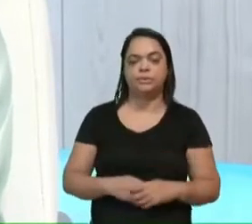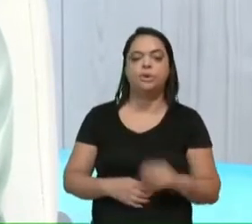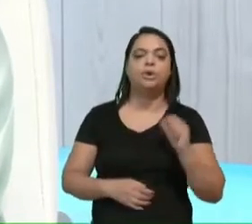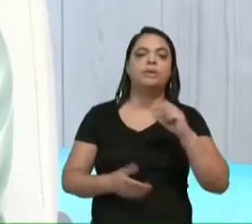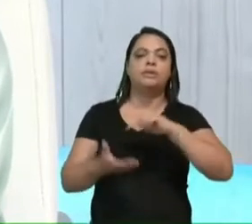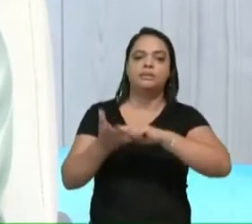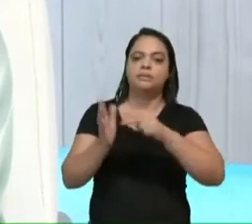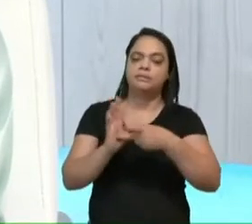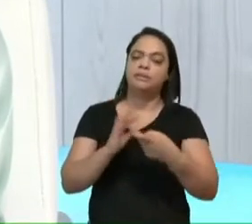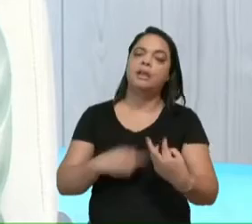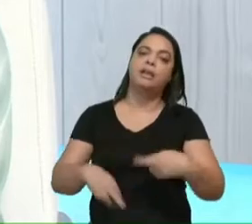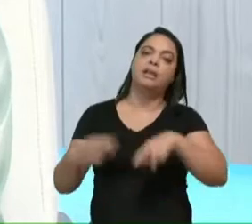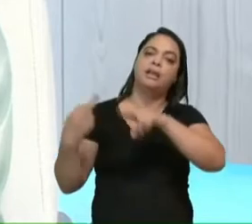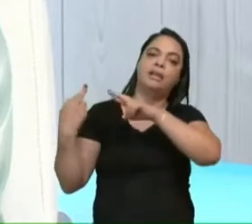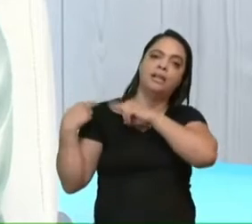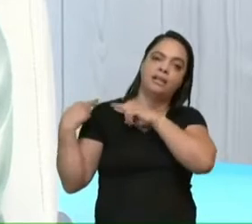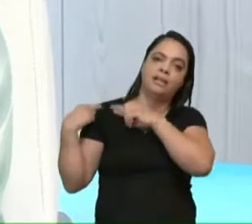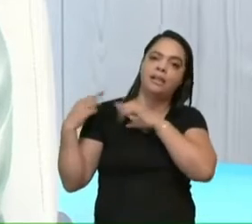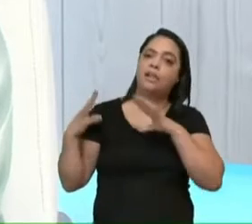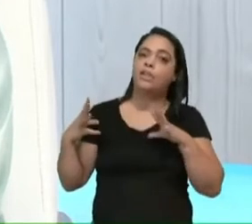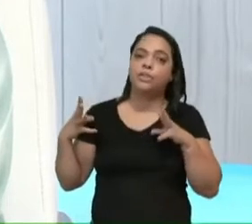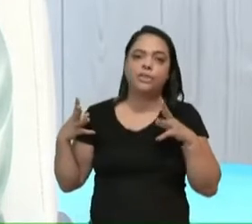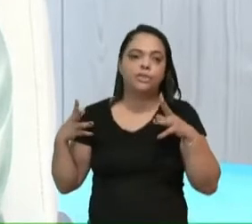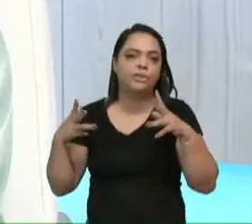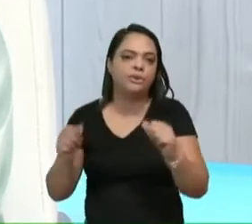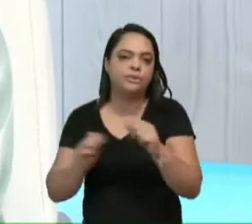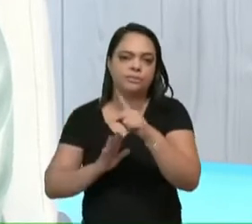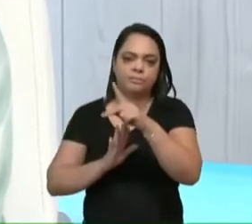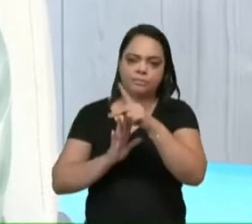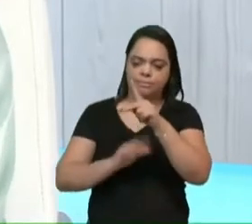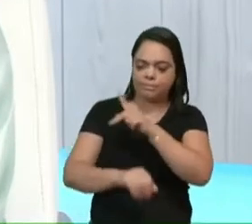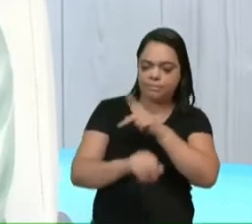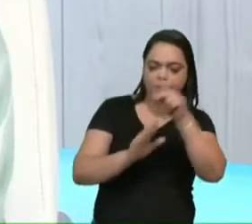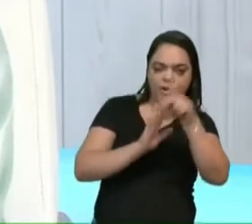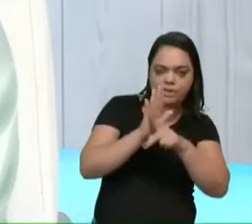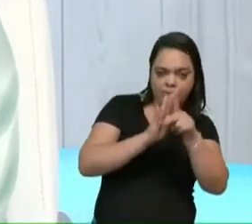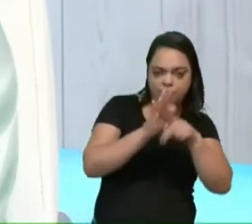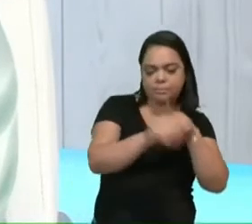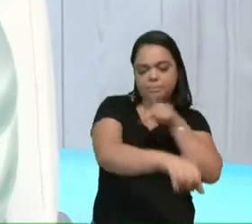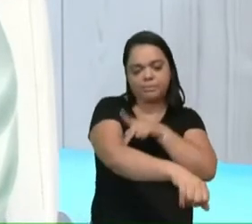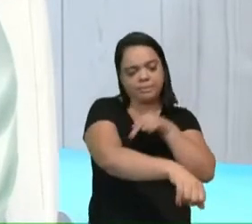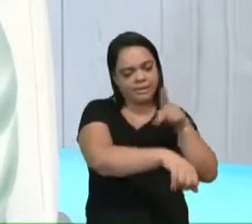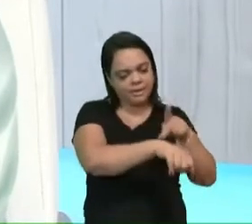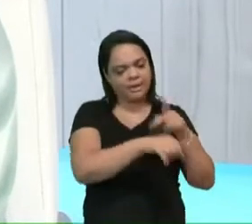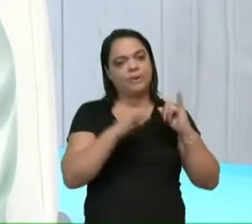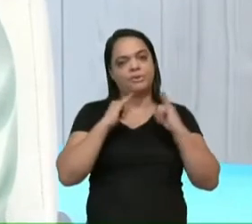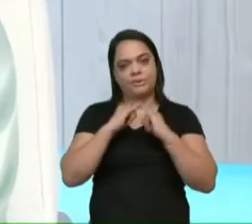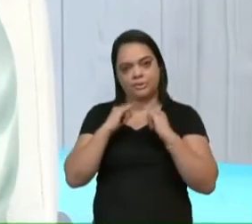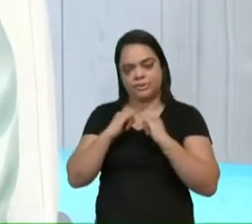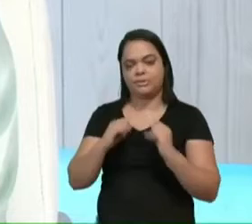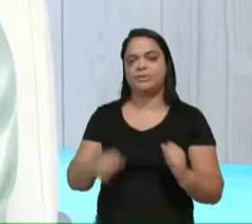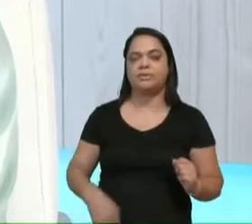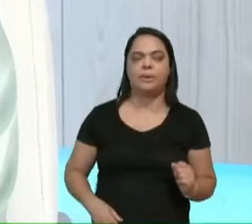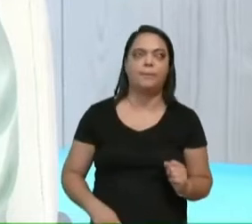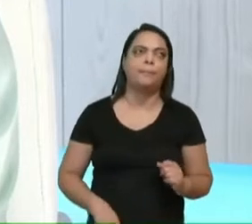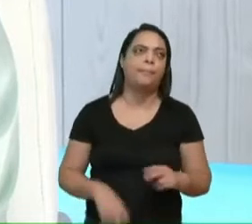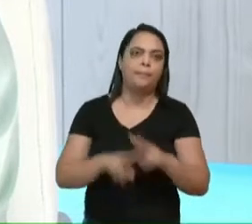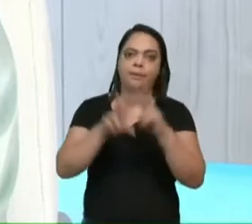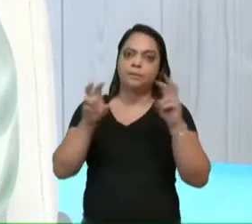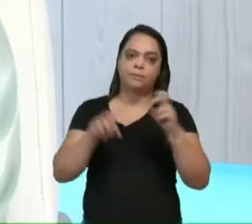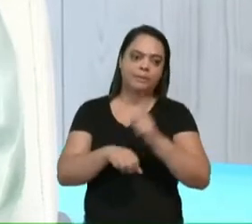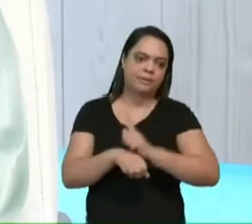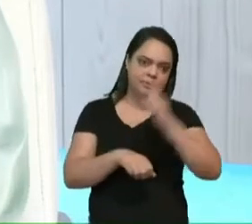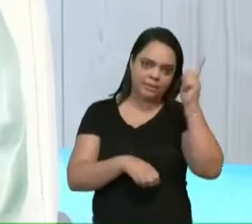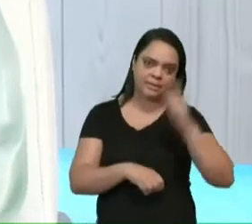é a responsável por todos os projetos pedagógicos da nossa instituição né relacionados à